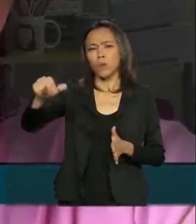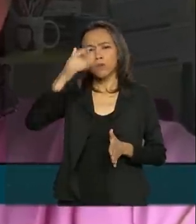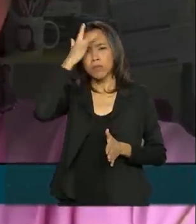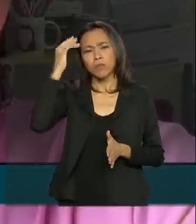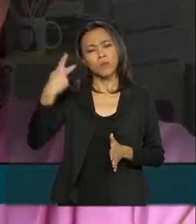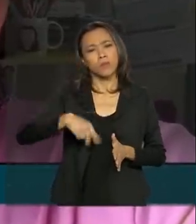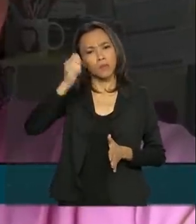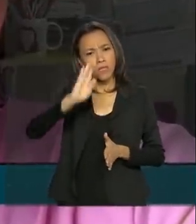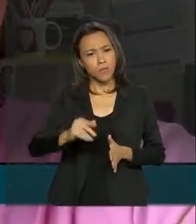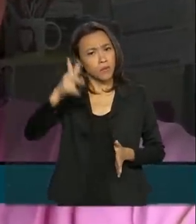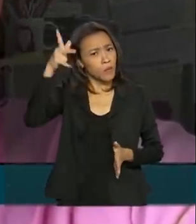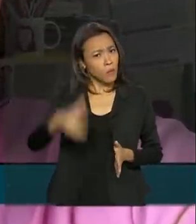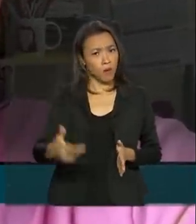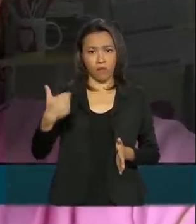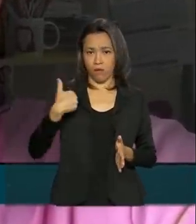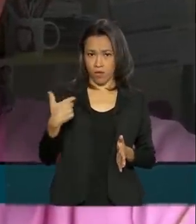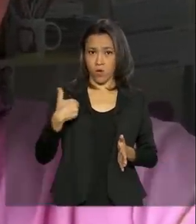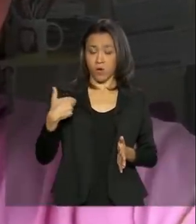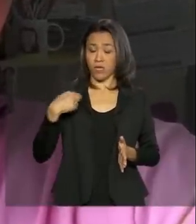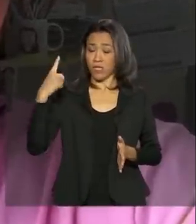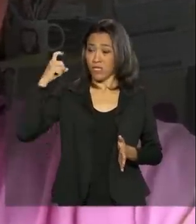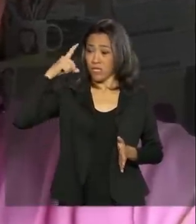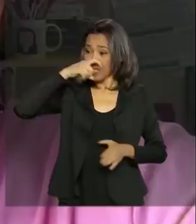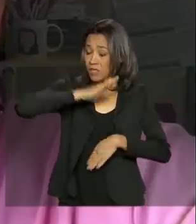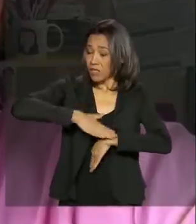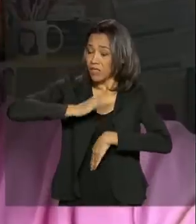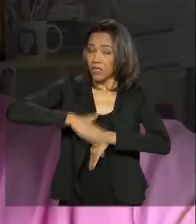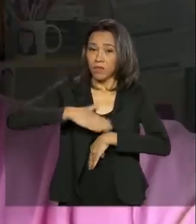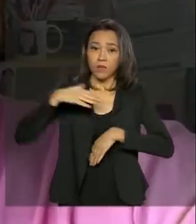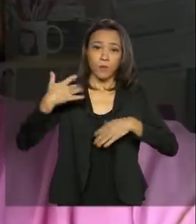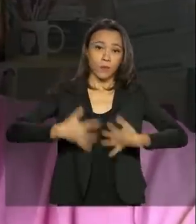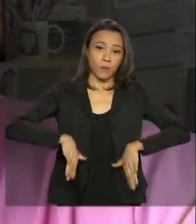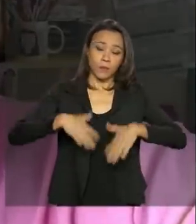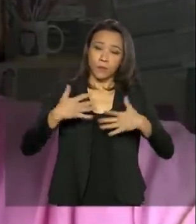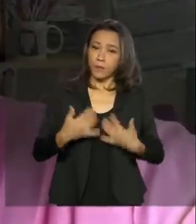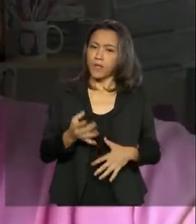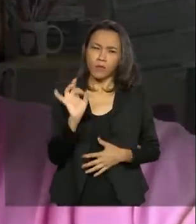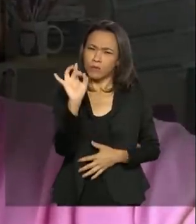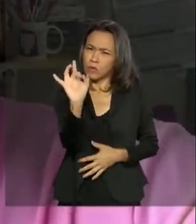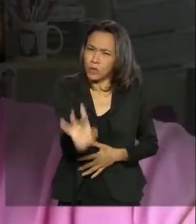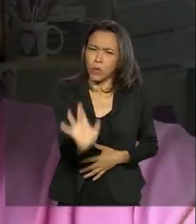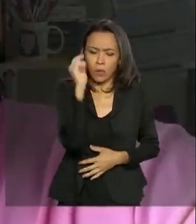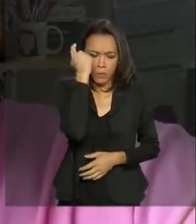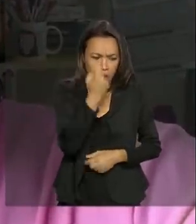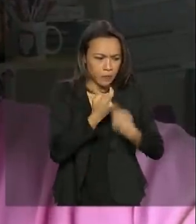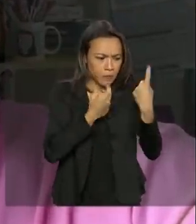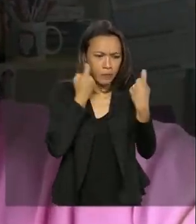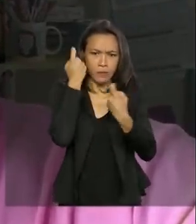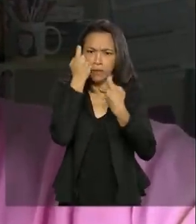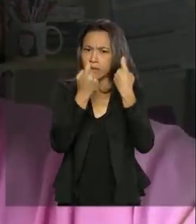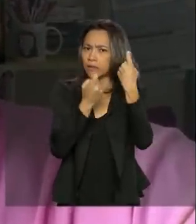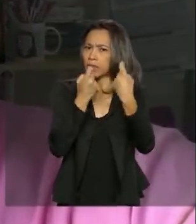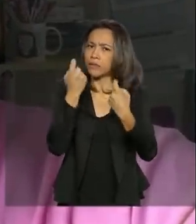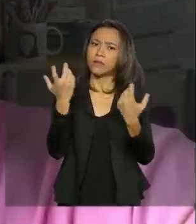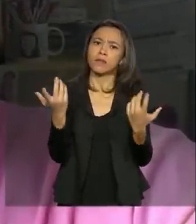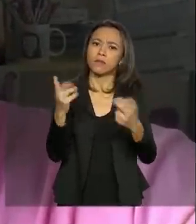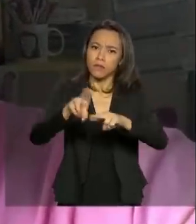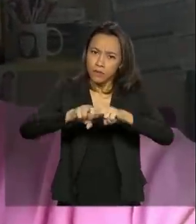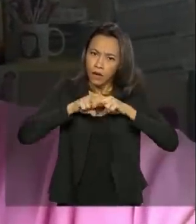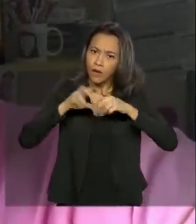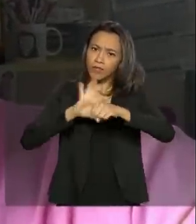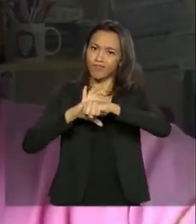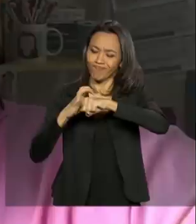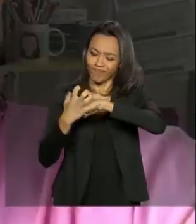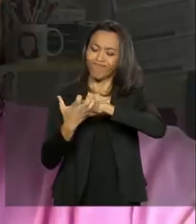vem enfrentando momentos difíceis não só de preocupação por